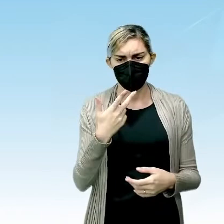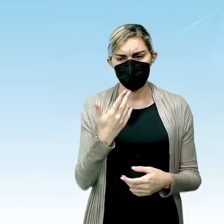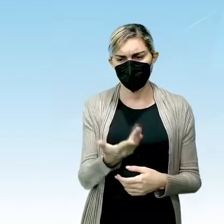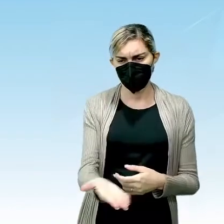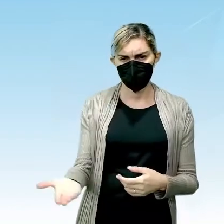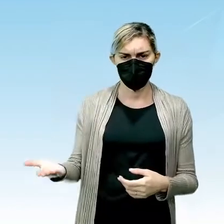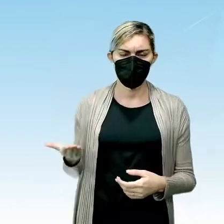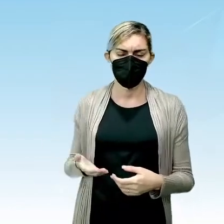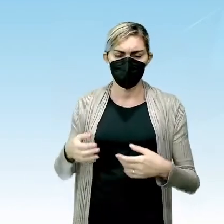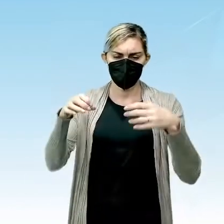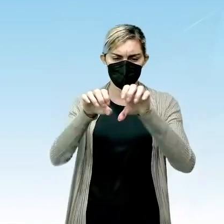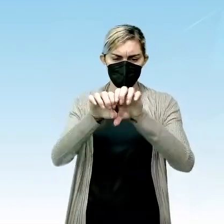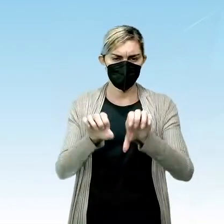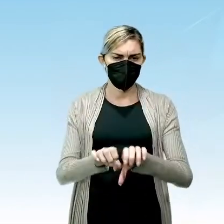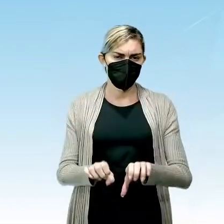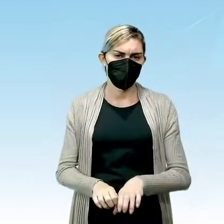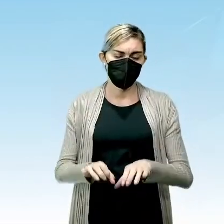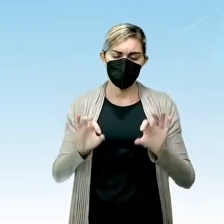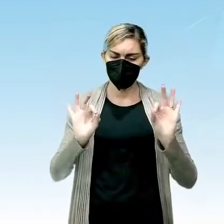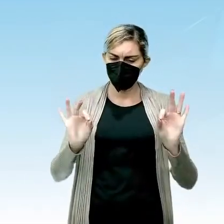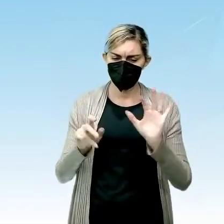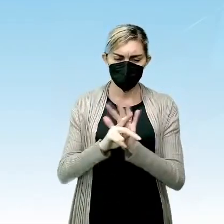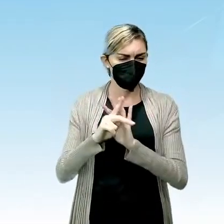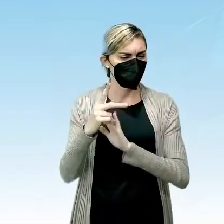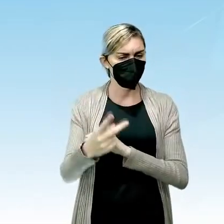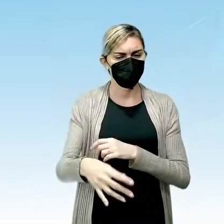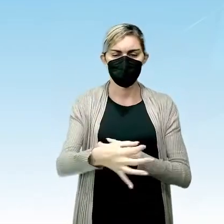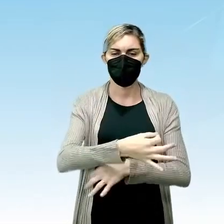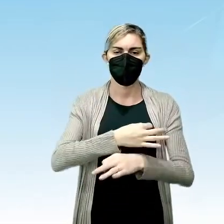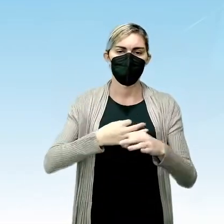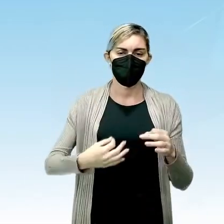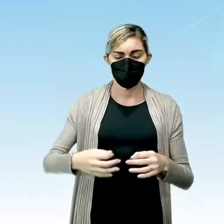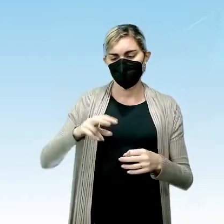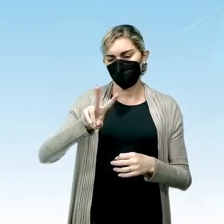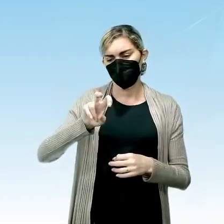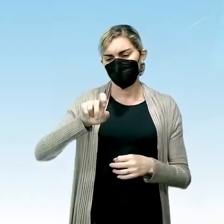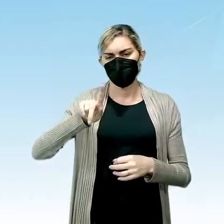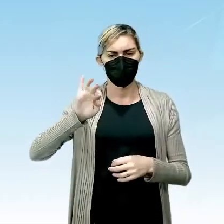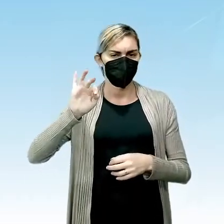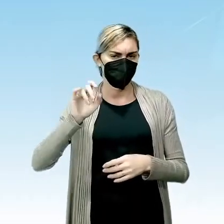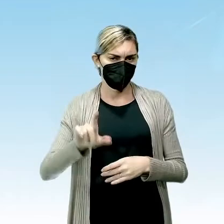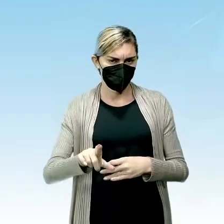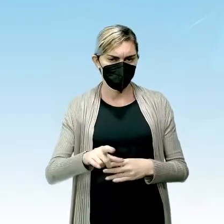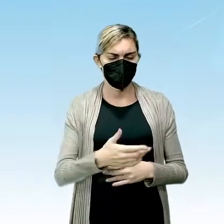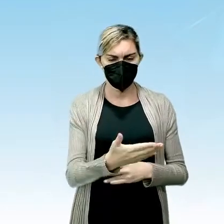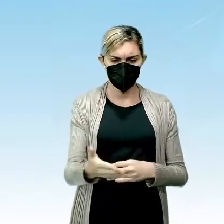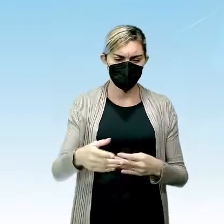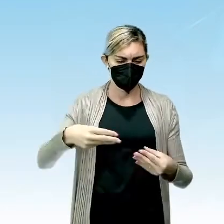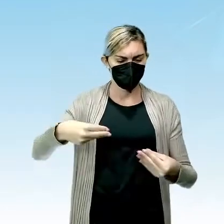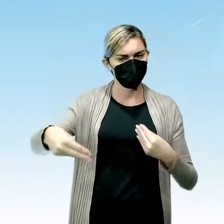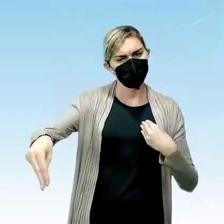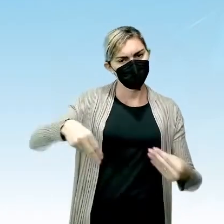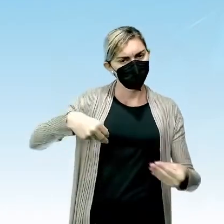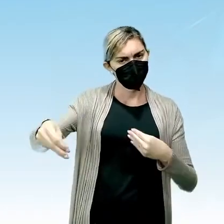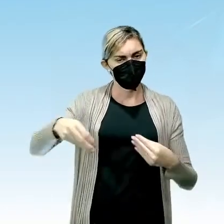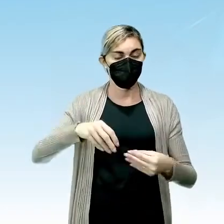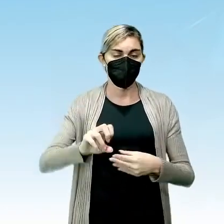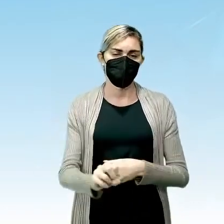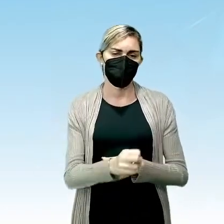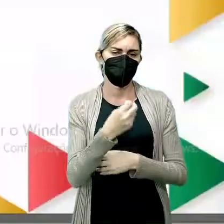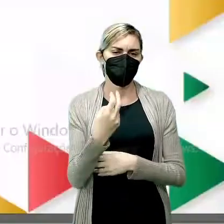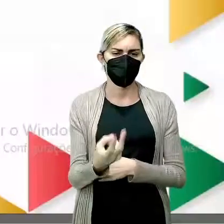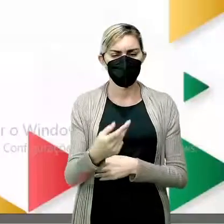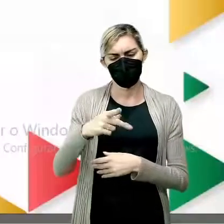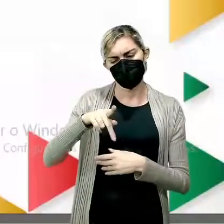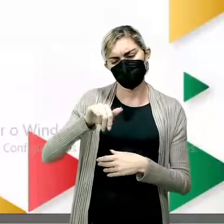estruturas que são exclusivas da célula vegetal. No caso aí, os plastos, ou que a gente chama de